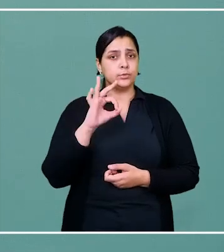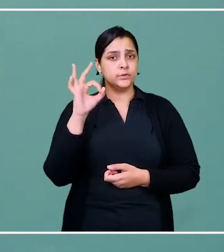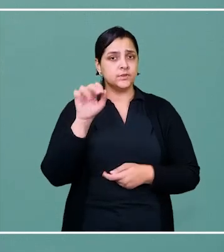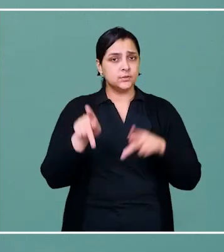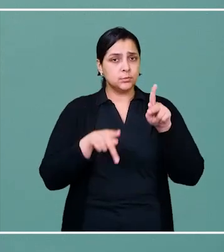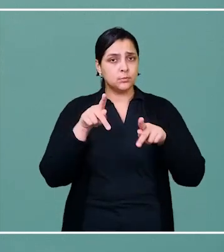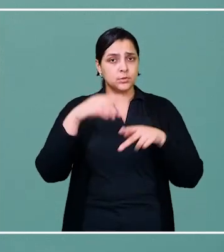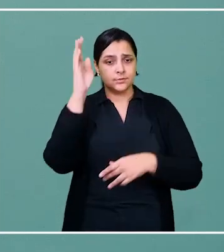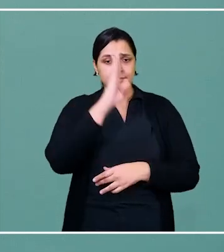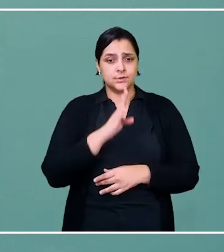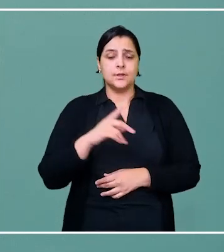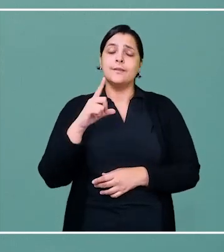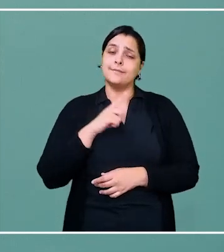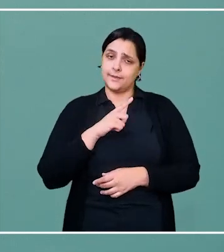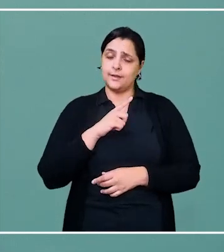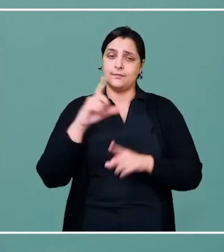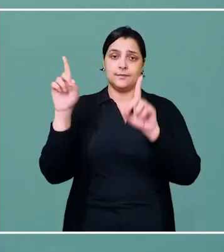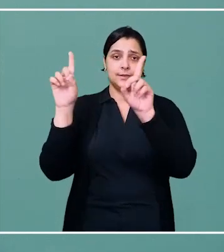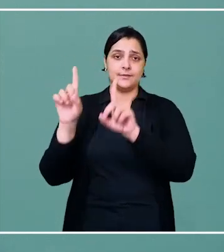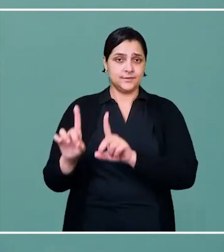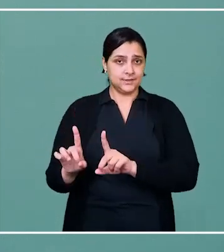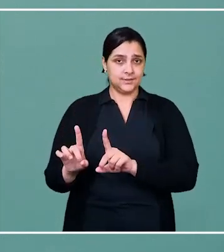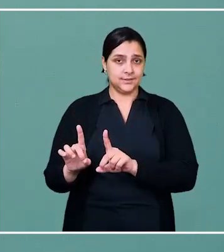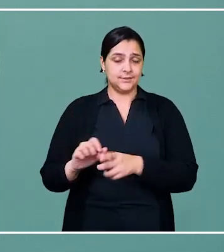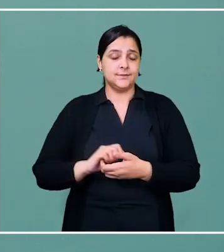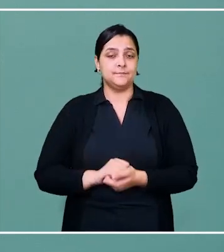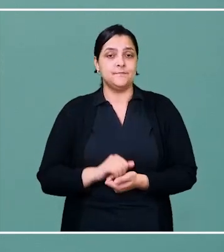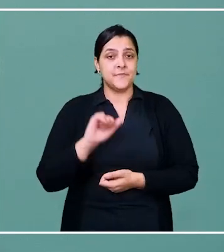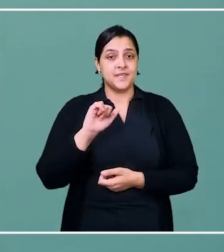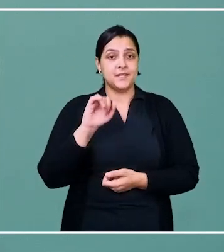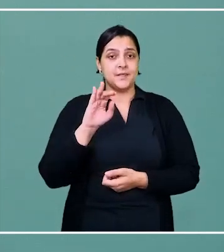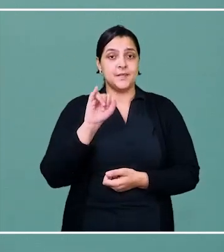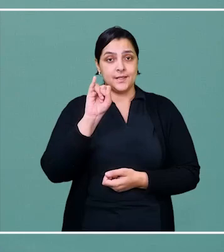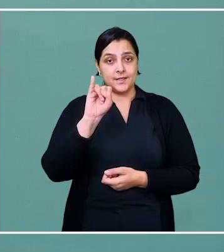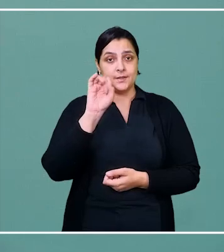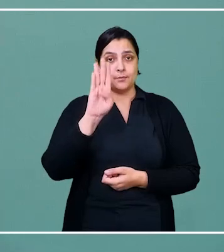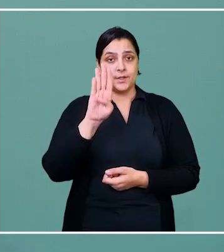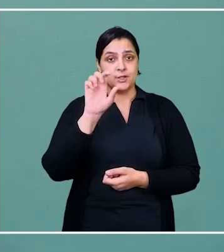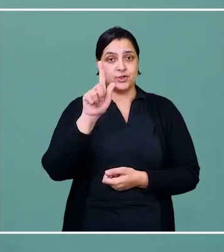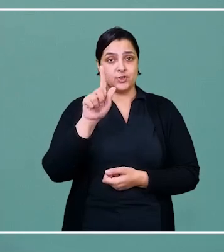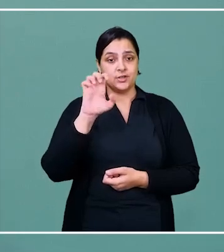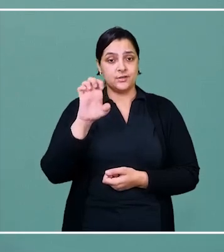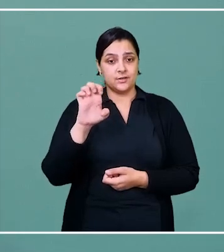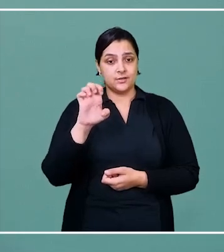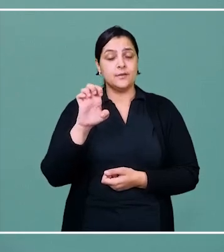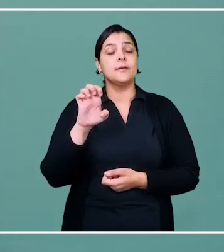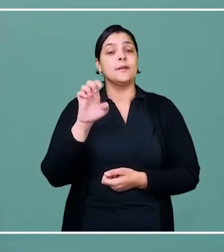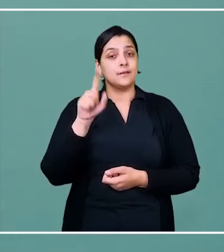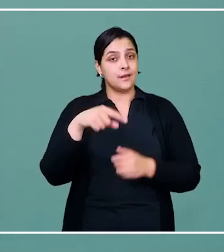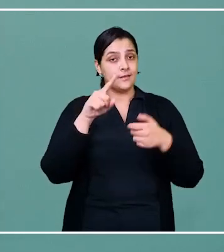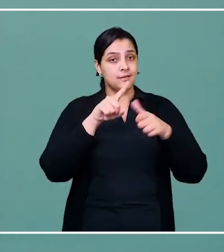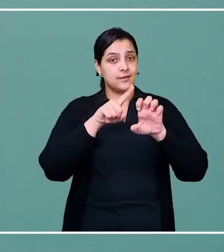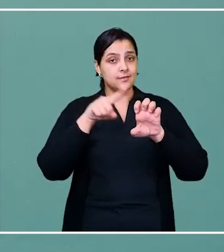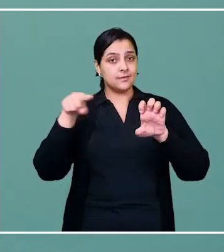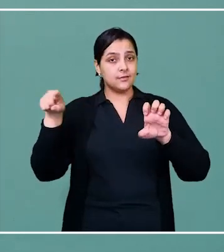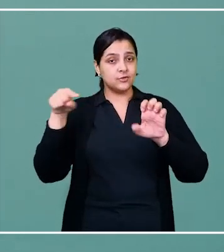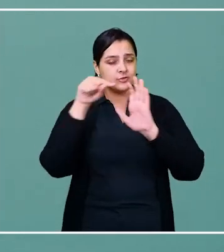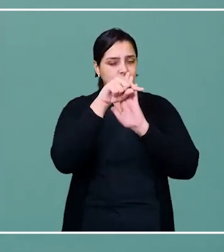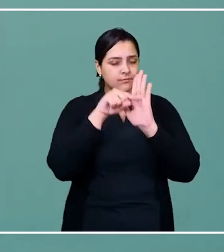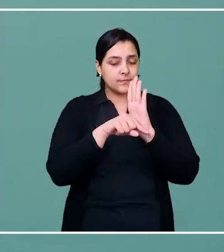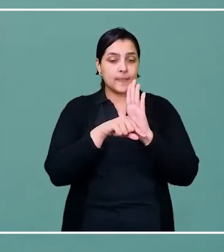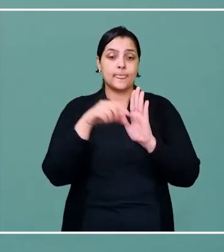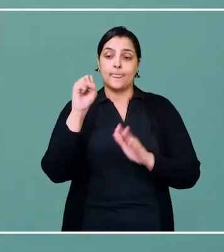88% da população brasileira Tem algum tipo de deficiência segundo o IBGE o Instituto Brasileiro de geografia e